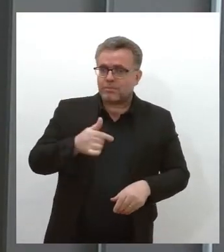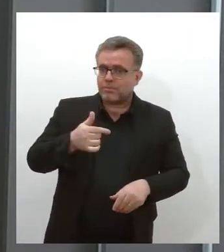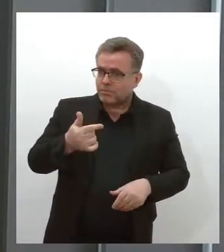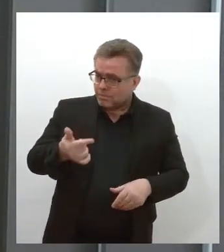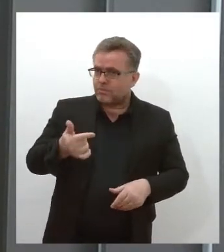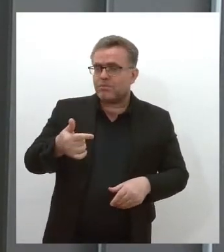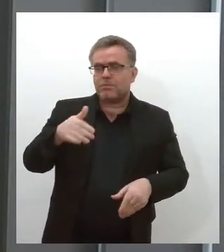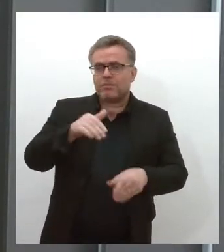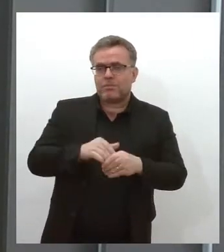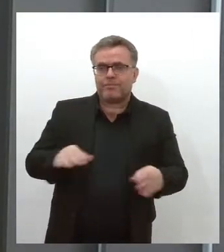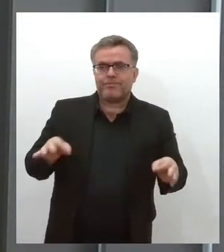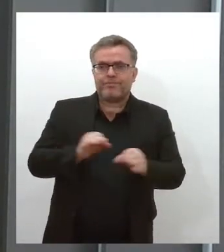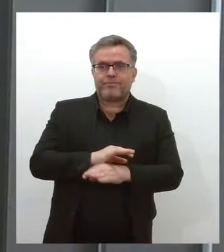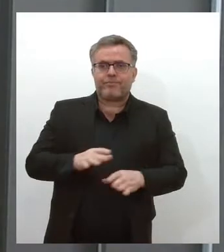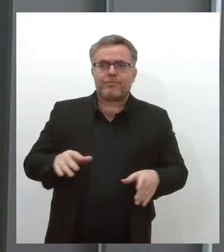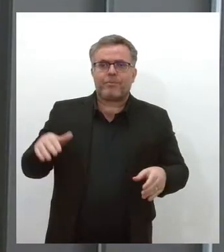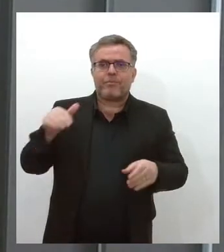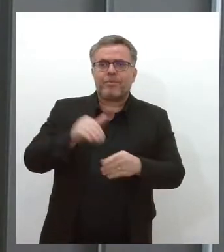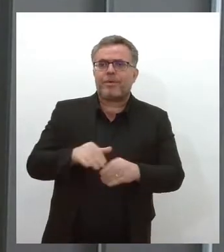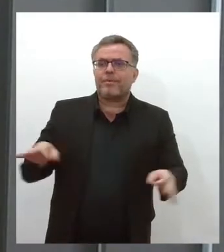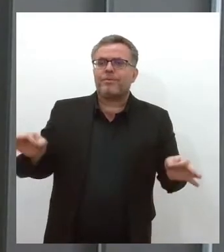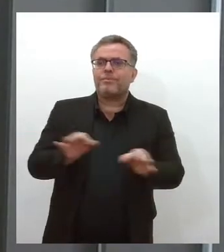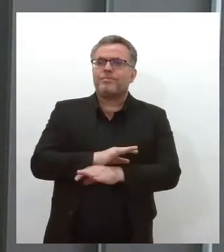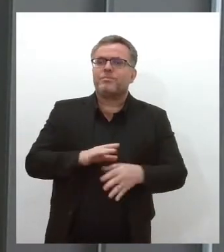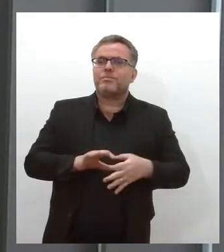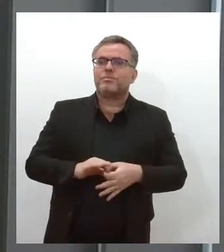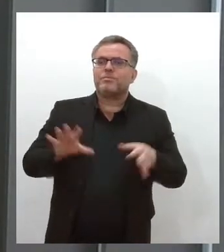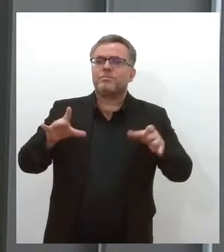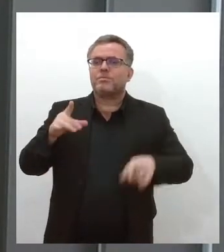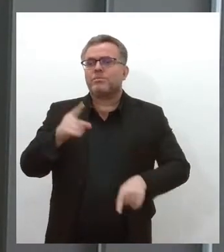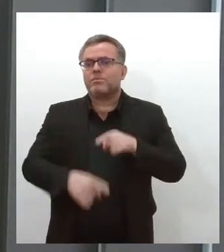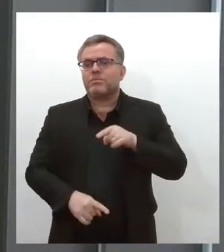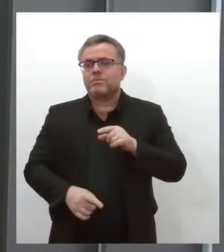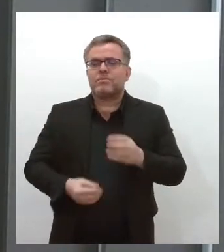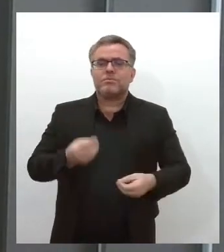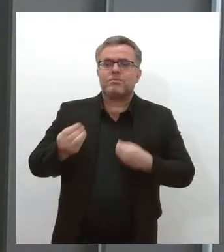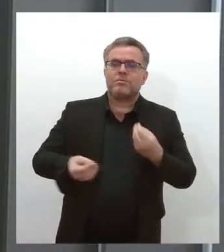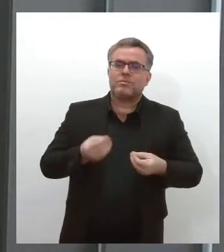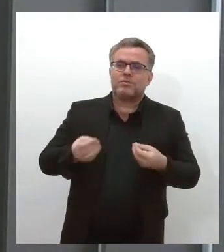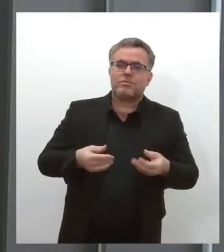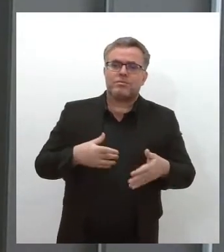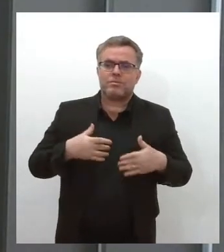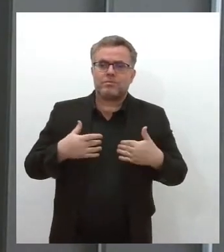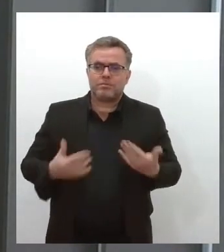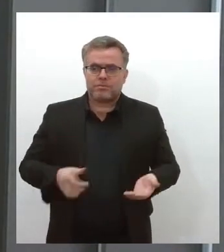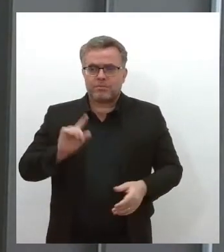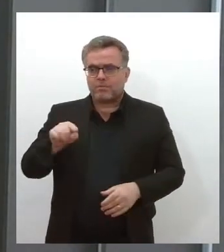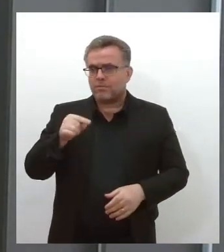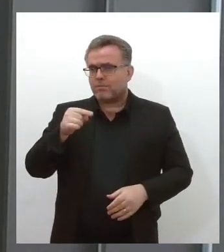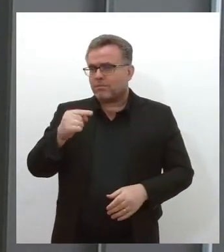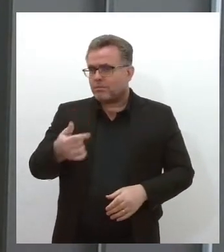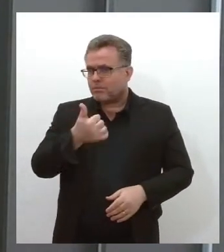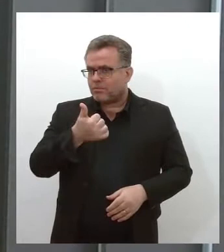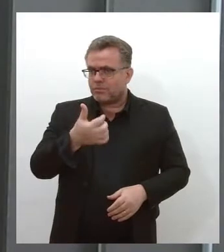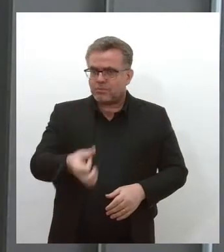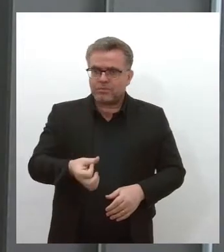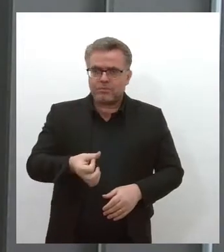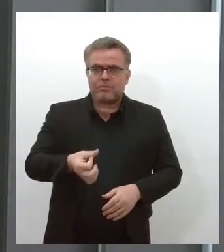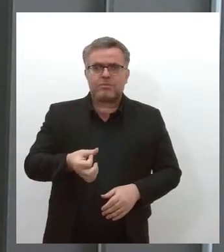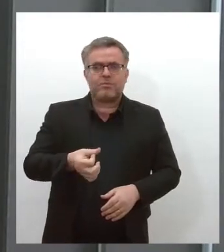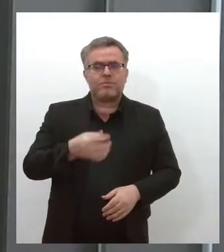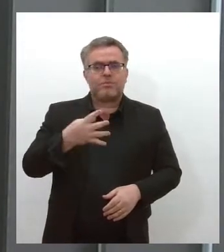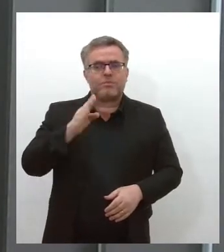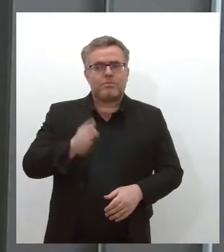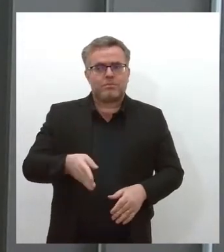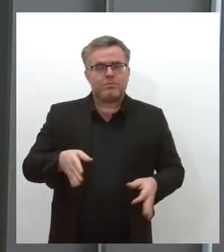saber o que é permitido e proibido no dia da eleição. Logo mais às 16h30, a gente se encontra no Alesse Notícia